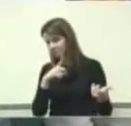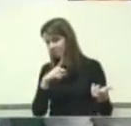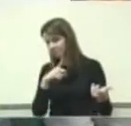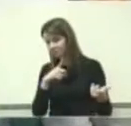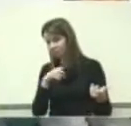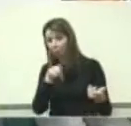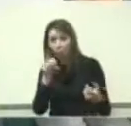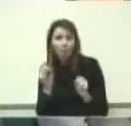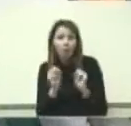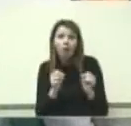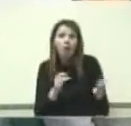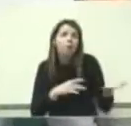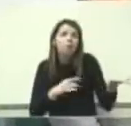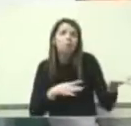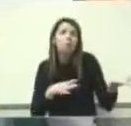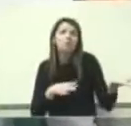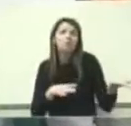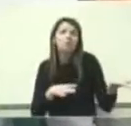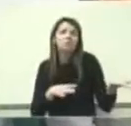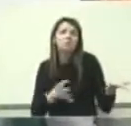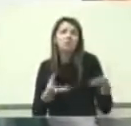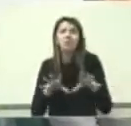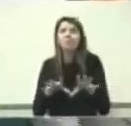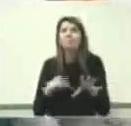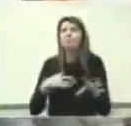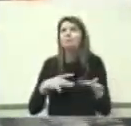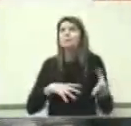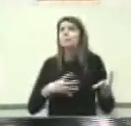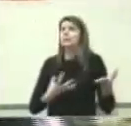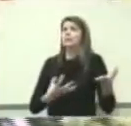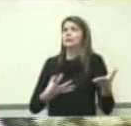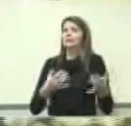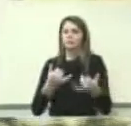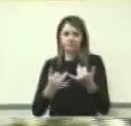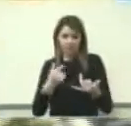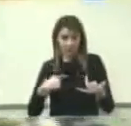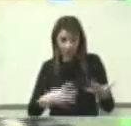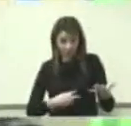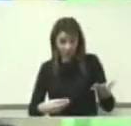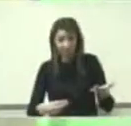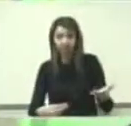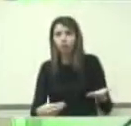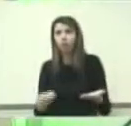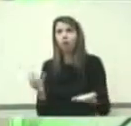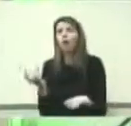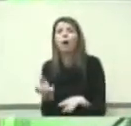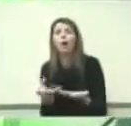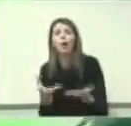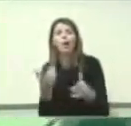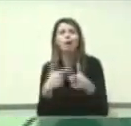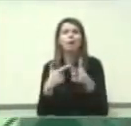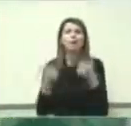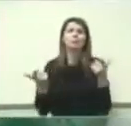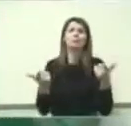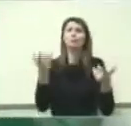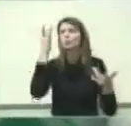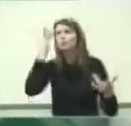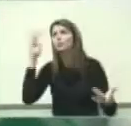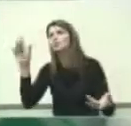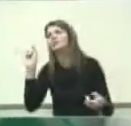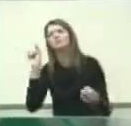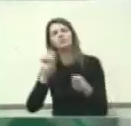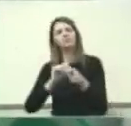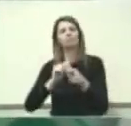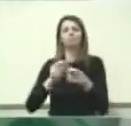ao medo mas eu não vou enfrentar a crise eu estou com meu filho com problema de droga e eu não sei o que